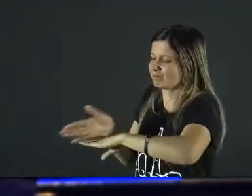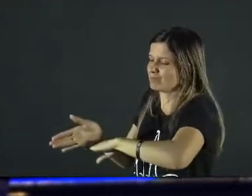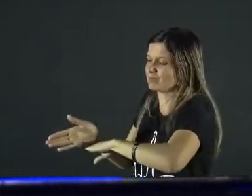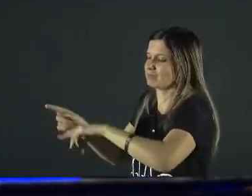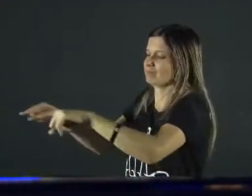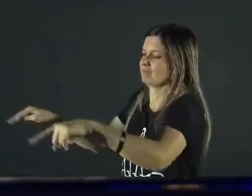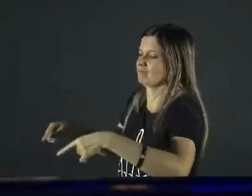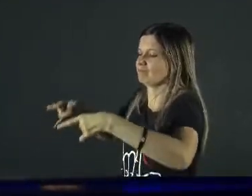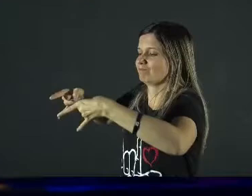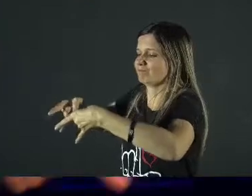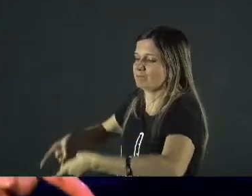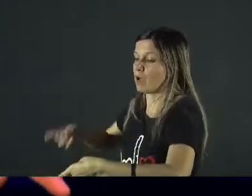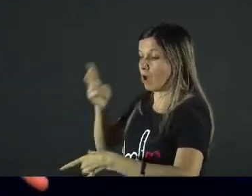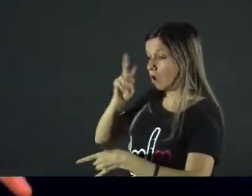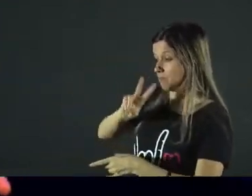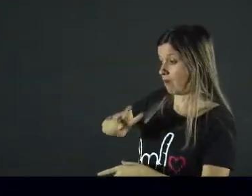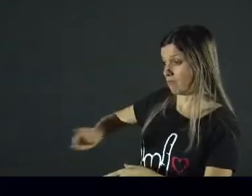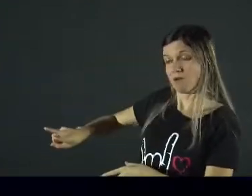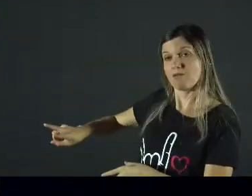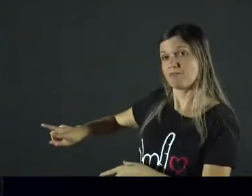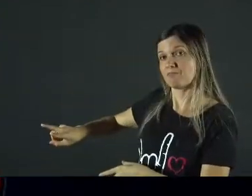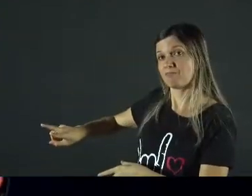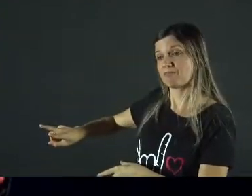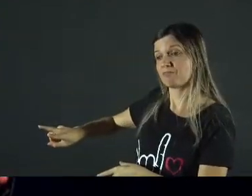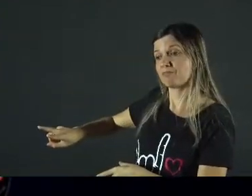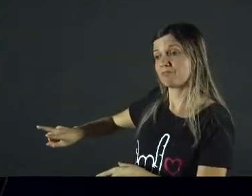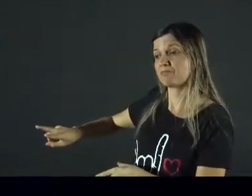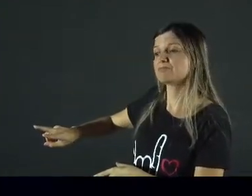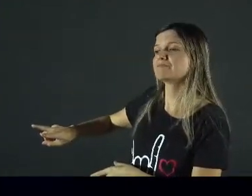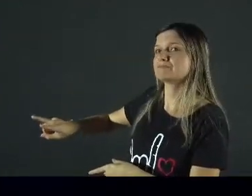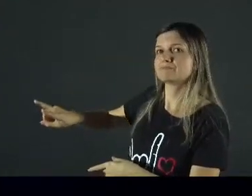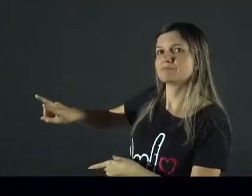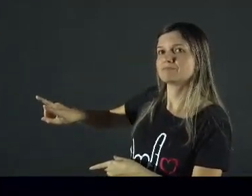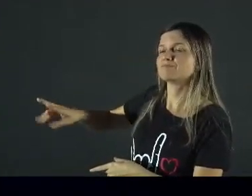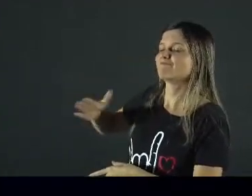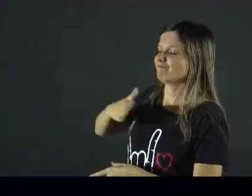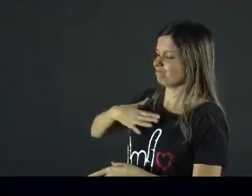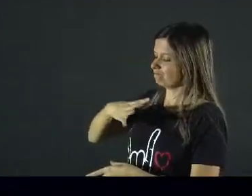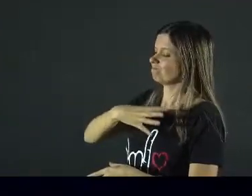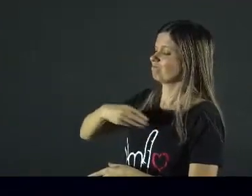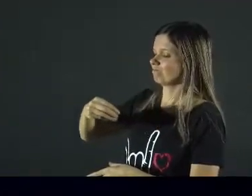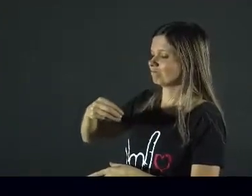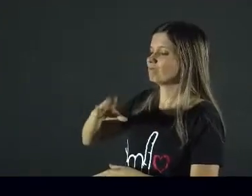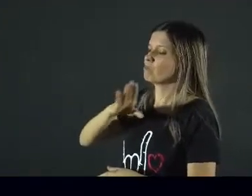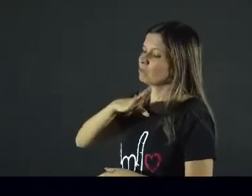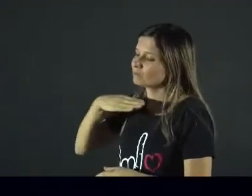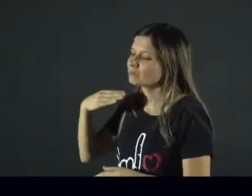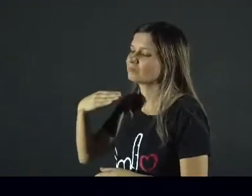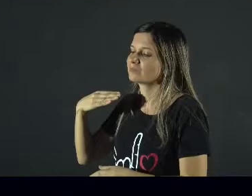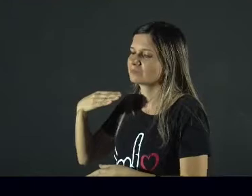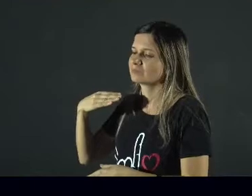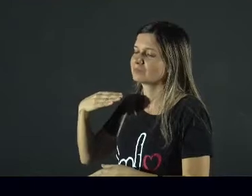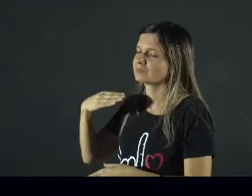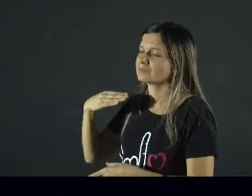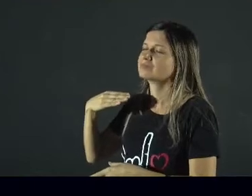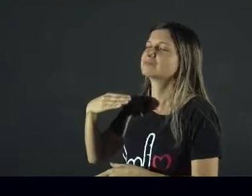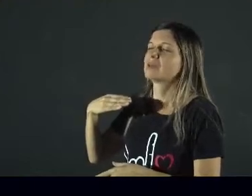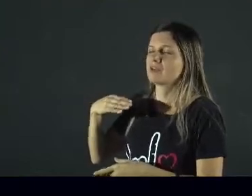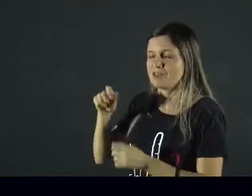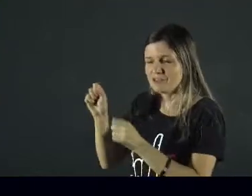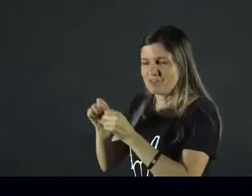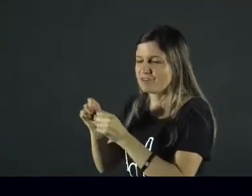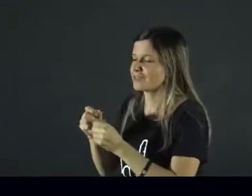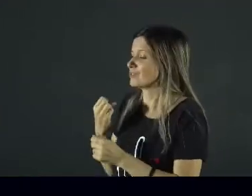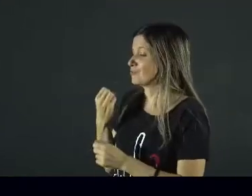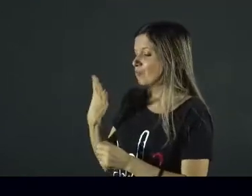na cama. E quando ele chegar naquela cama, ele vai ver o meu filho que está morto. E alguma coisa ele